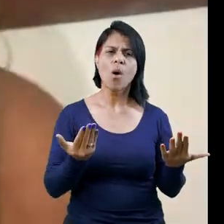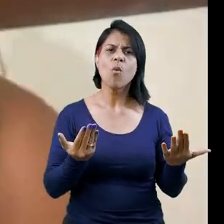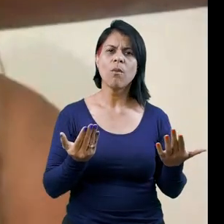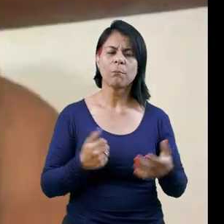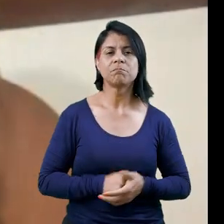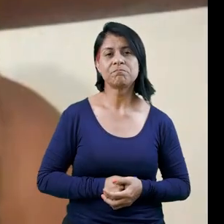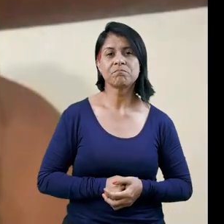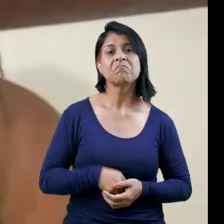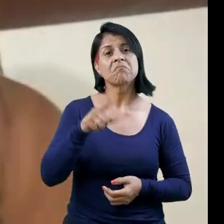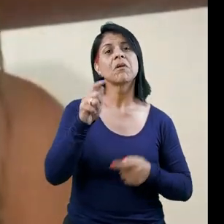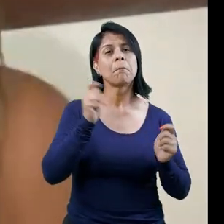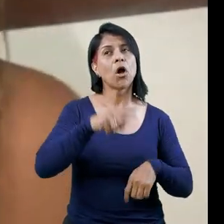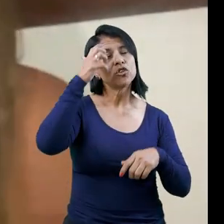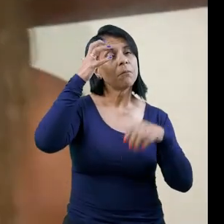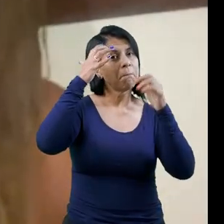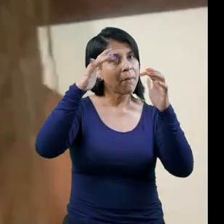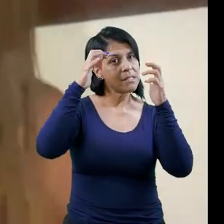Isso é para vocês guardarem aí.